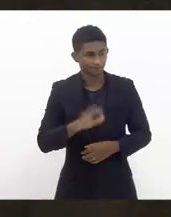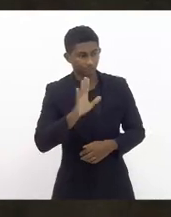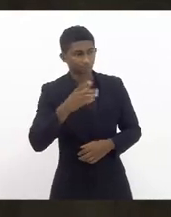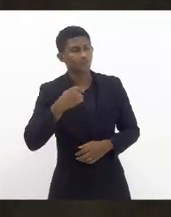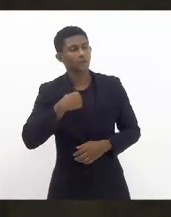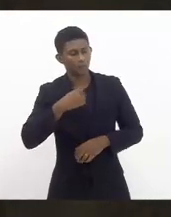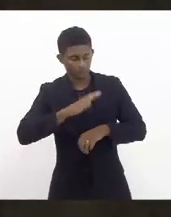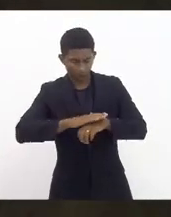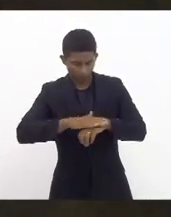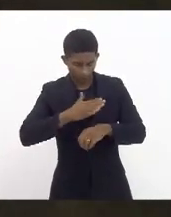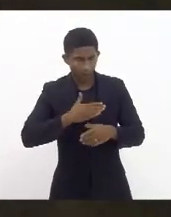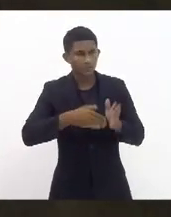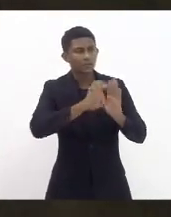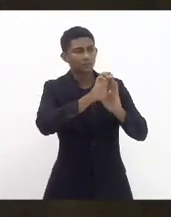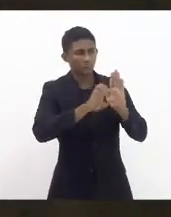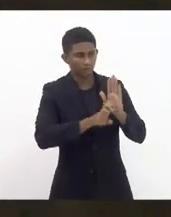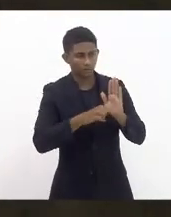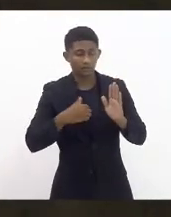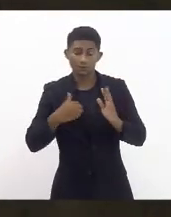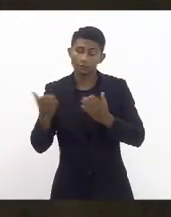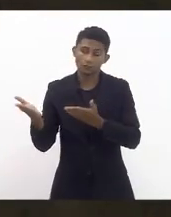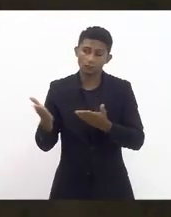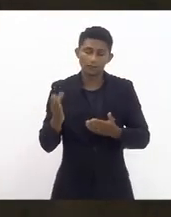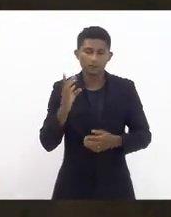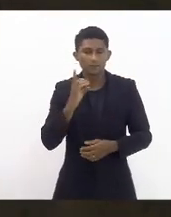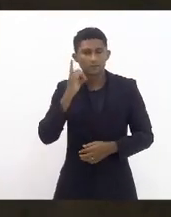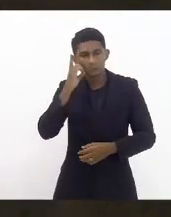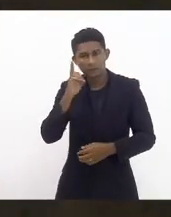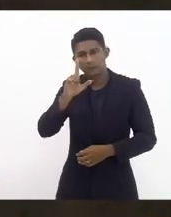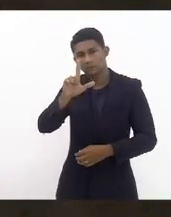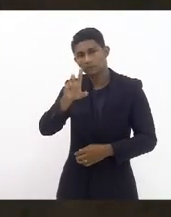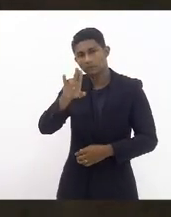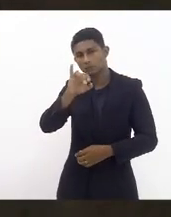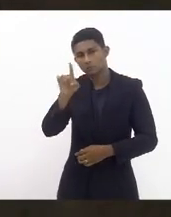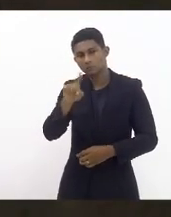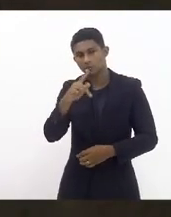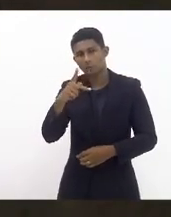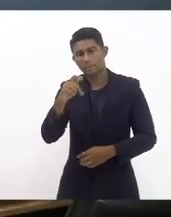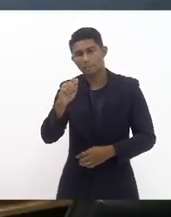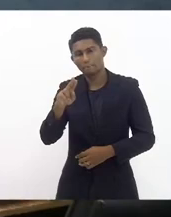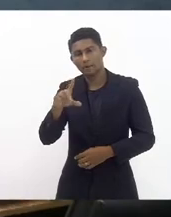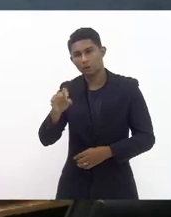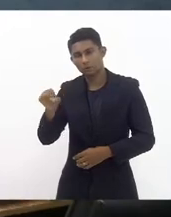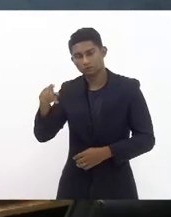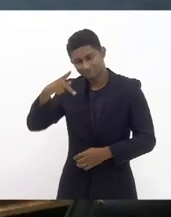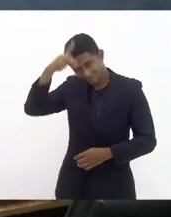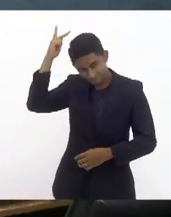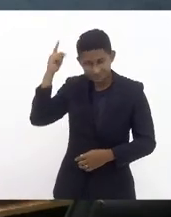designar o deputado Luiz Paulo para relatar pela CCJ.